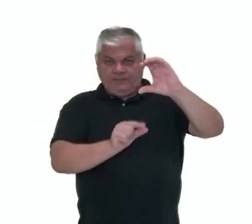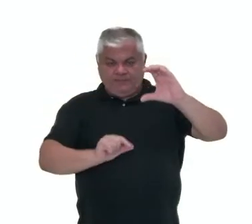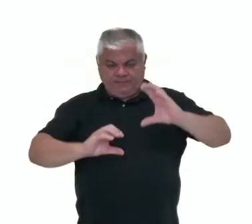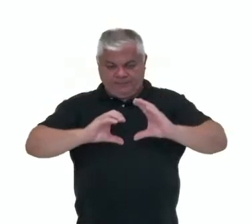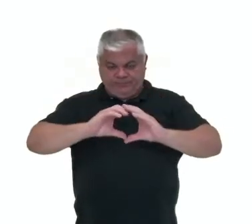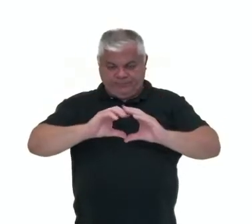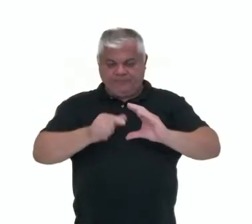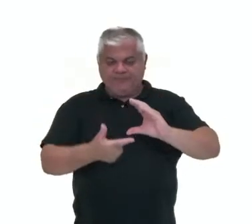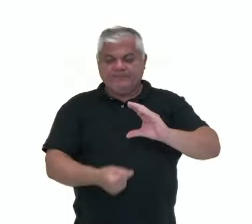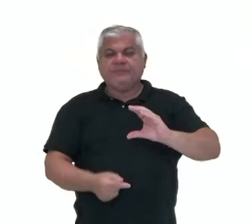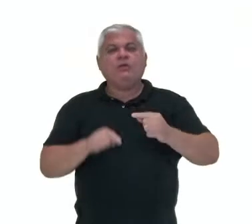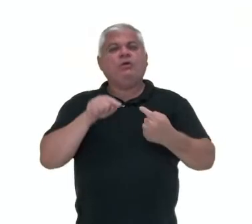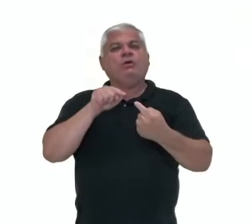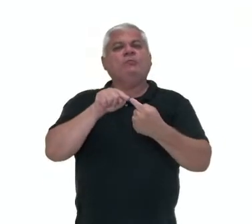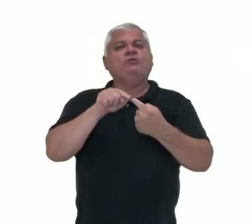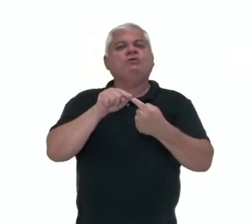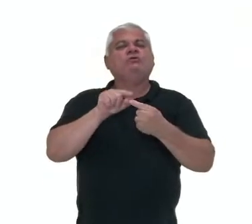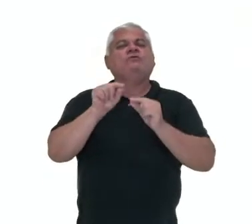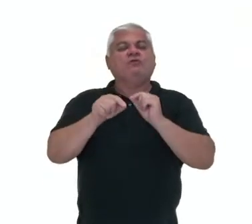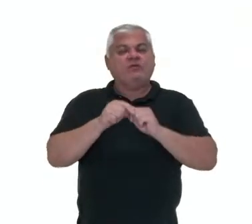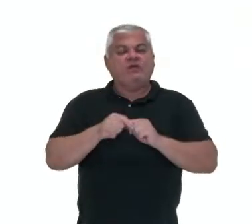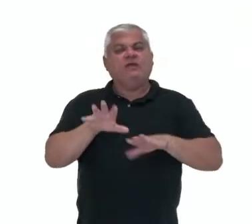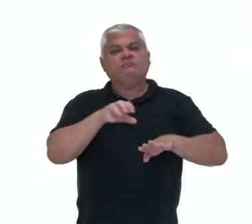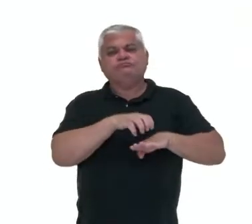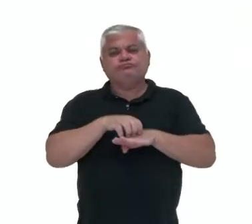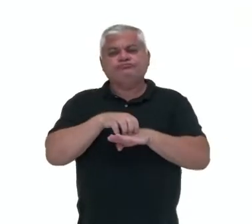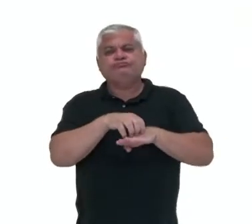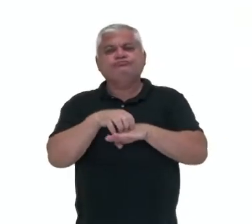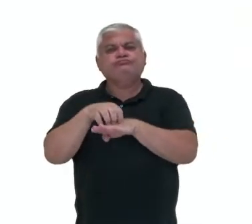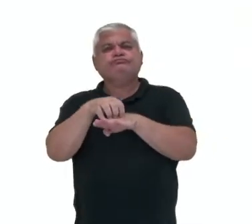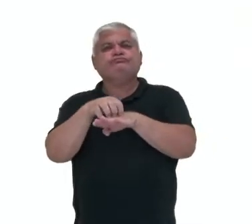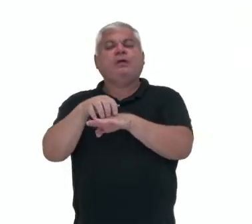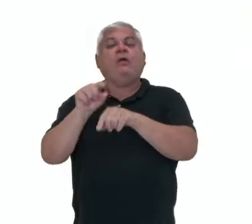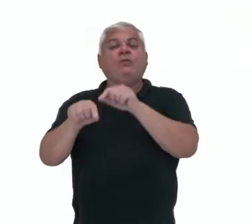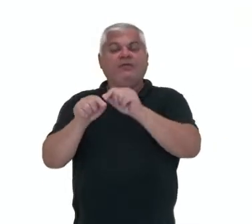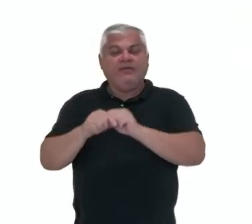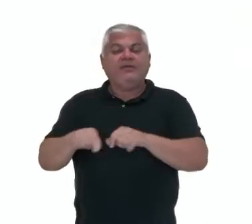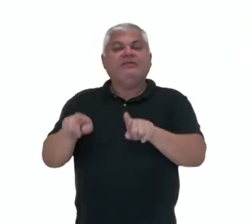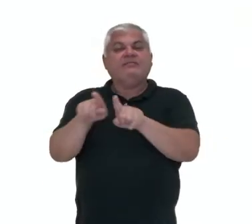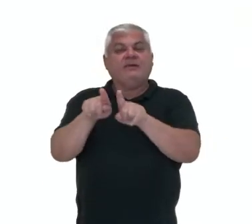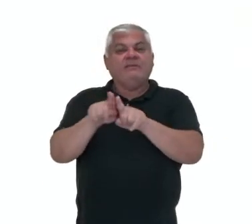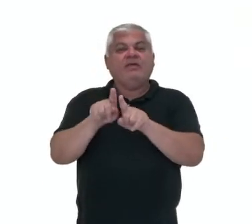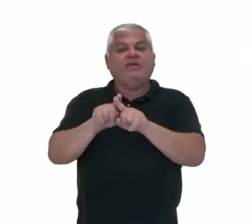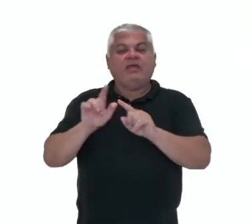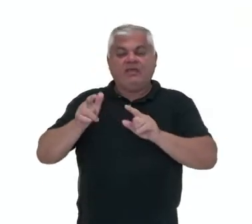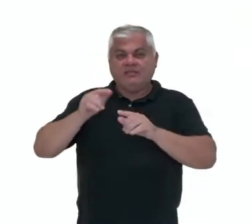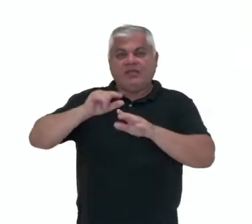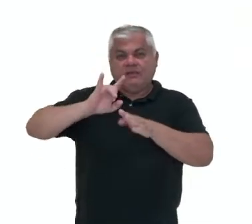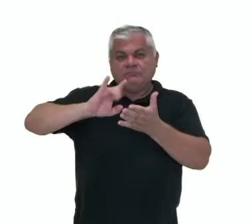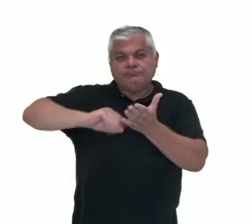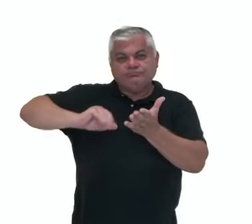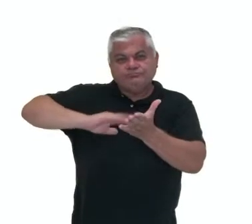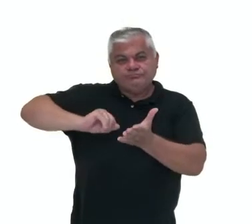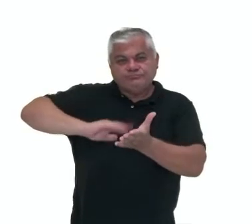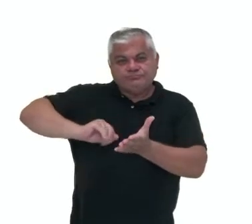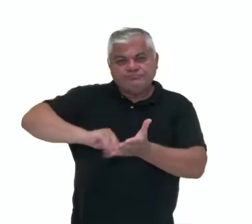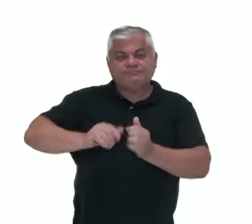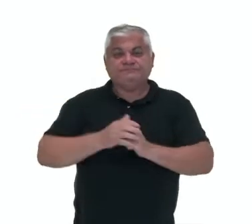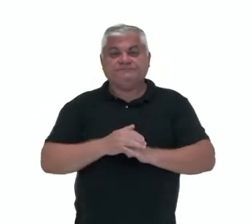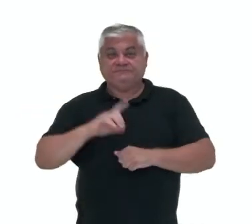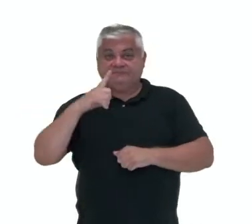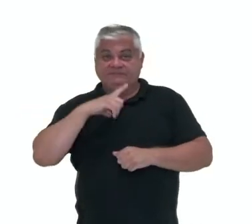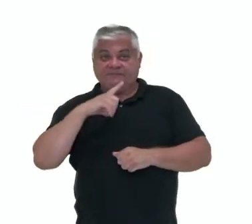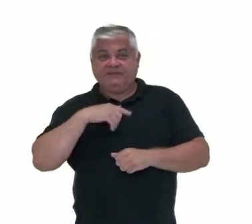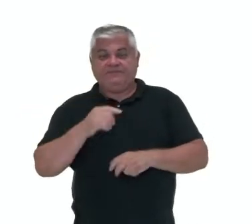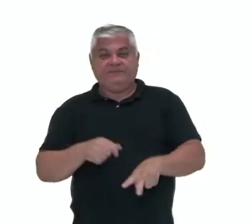de transporte e armazenamento até a sua eliminação. São formados